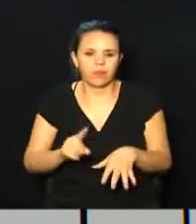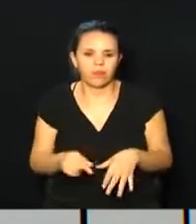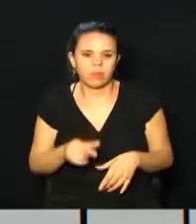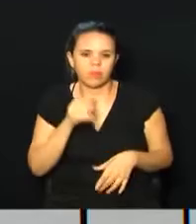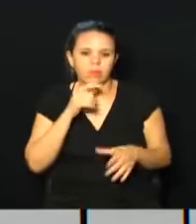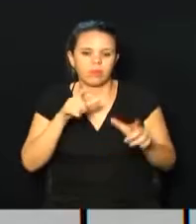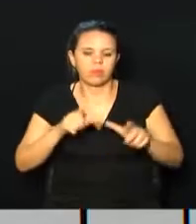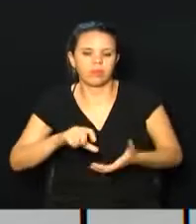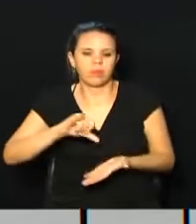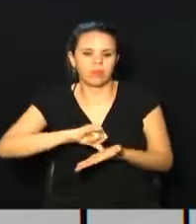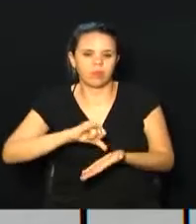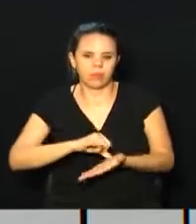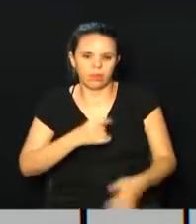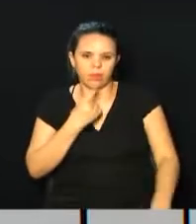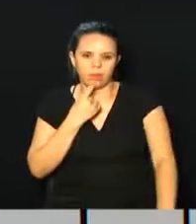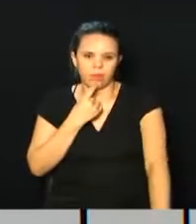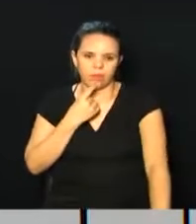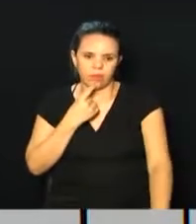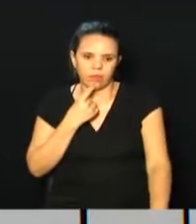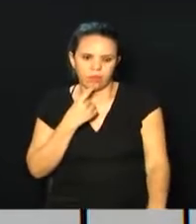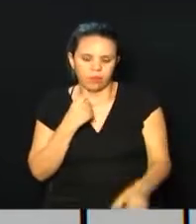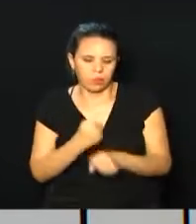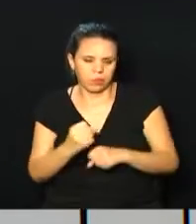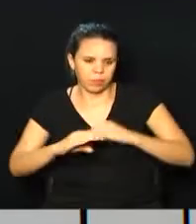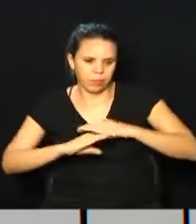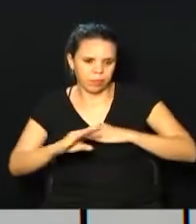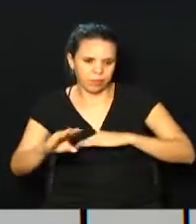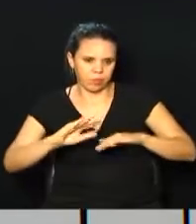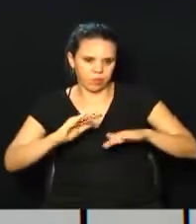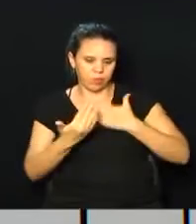região central e os bairros do entorno